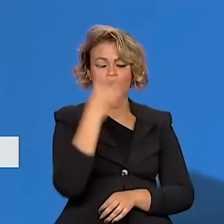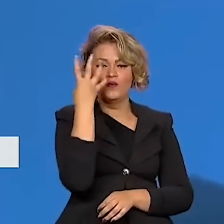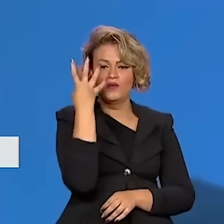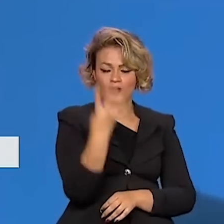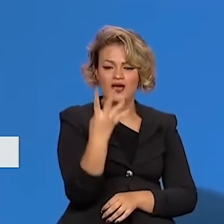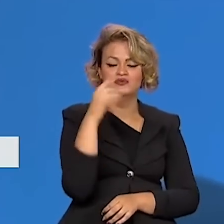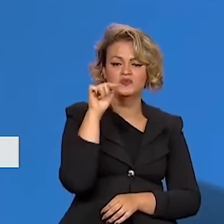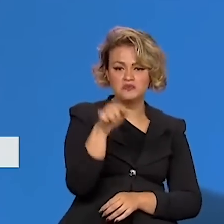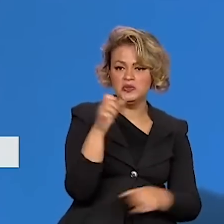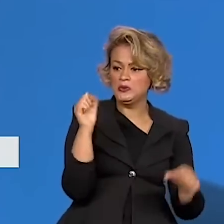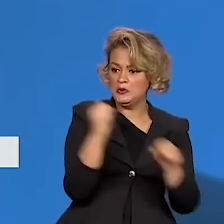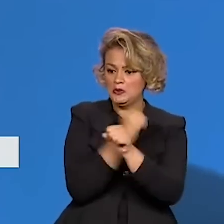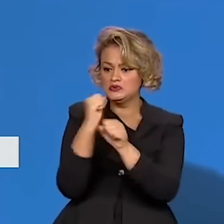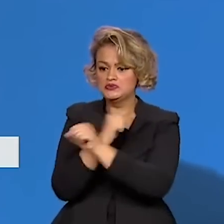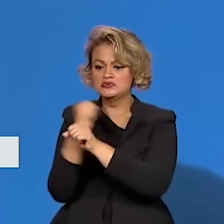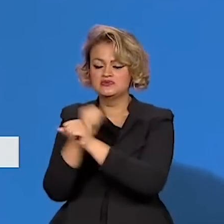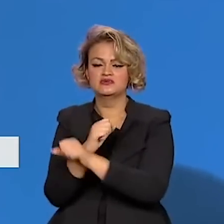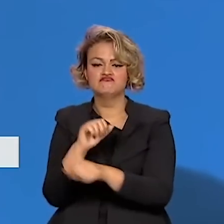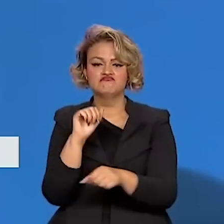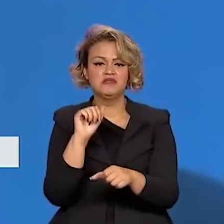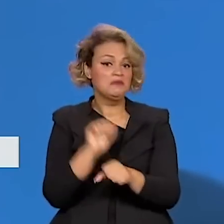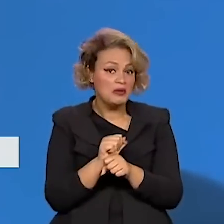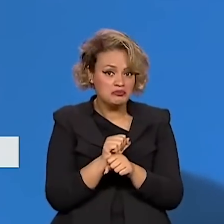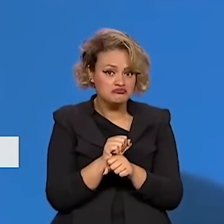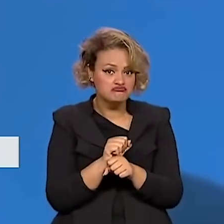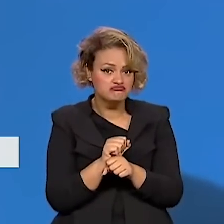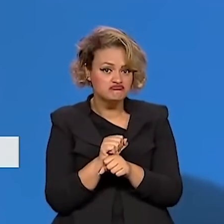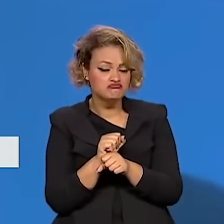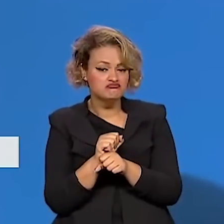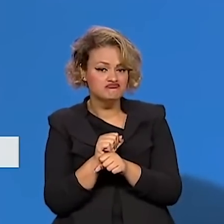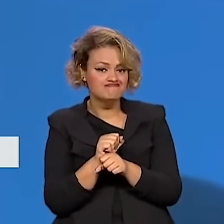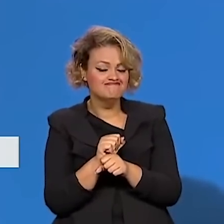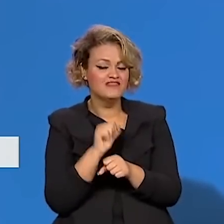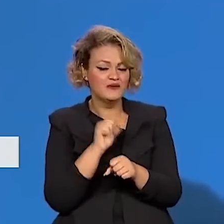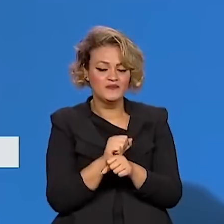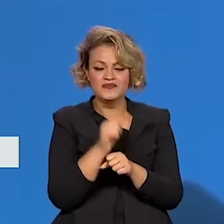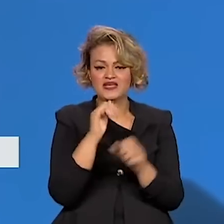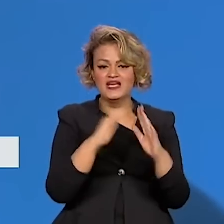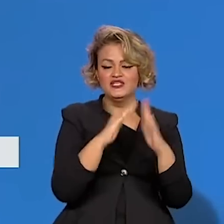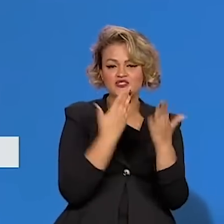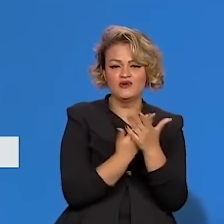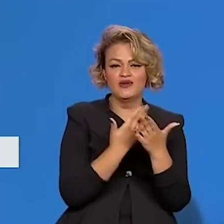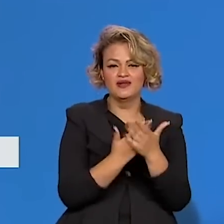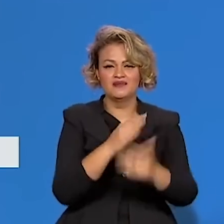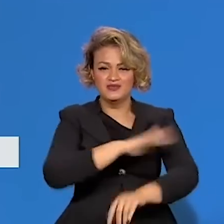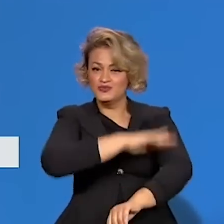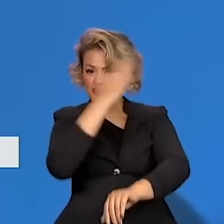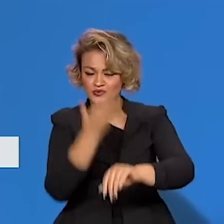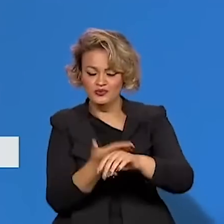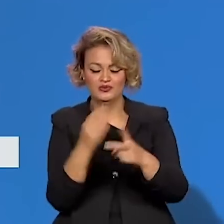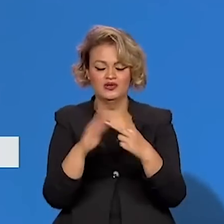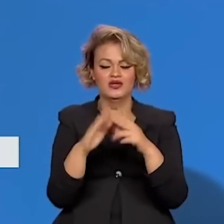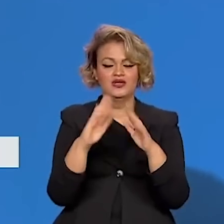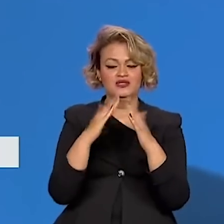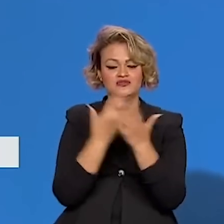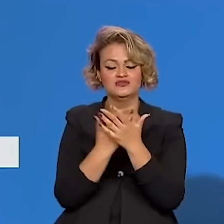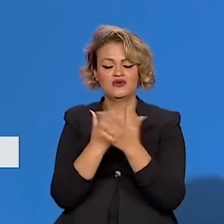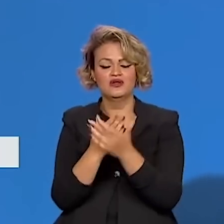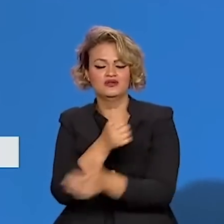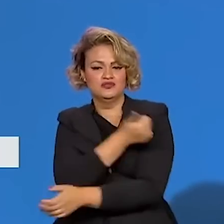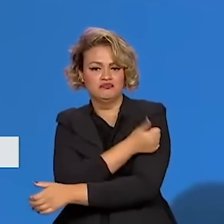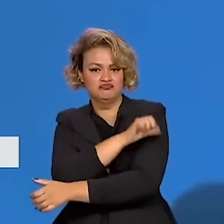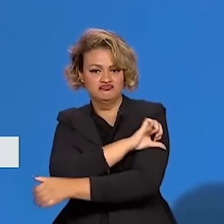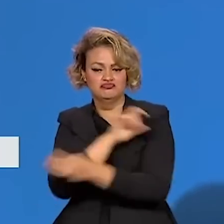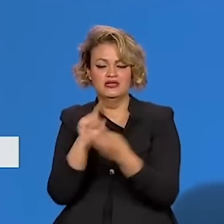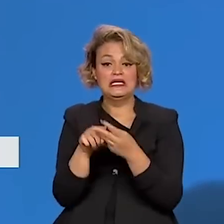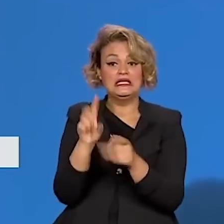quatro mil obras que estão paralisadas escolas de tempo integral Escola de Ensino Fundamental